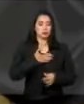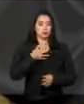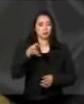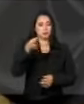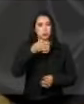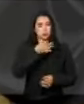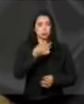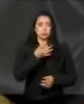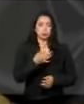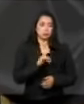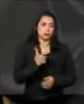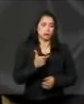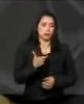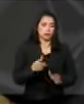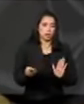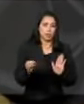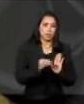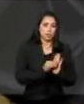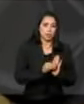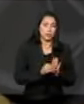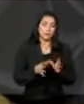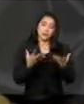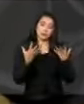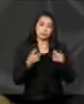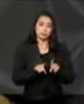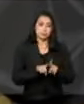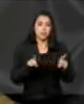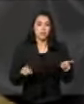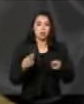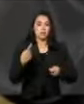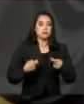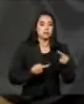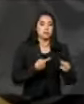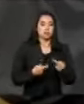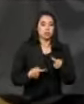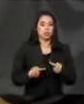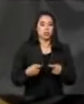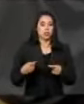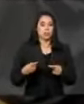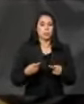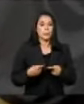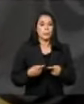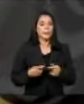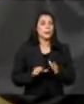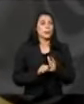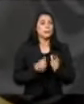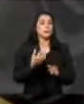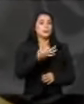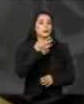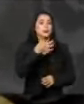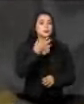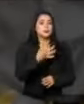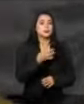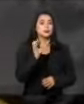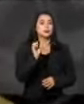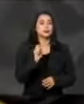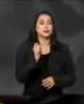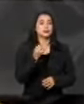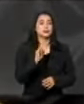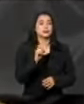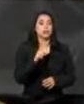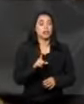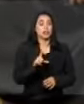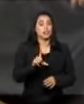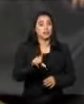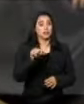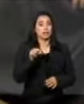penal. Mas vamos dialogar. O primeiro argumento que se coloca é que esta decisão acabaria com a